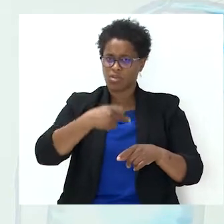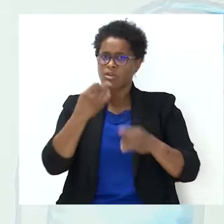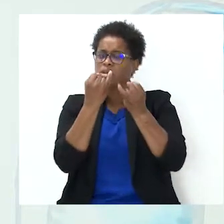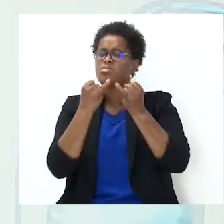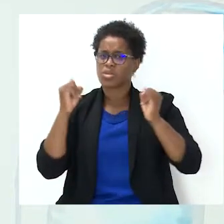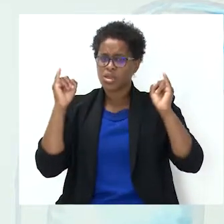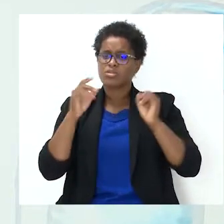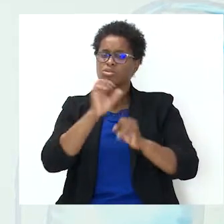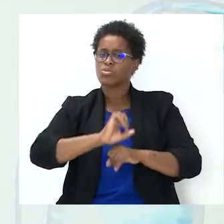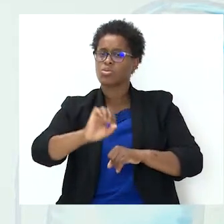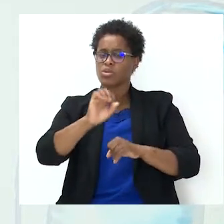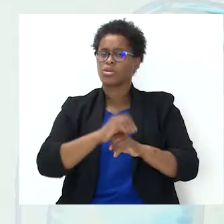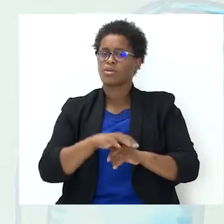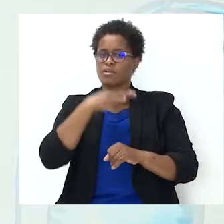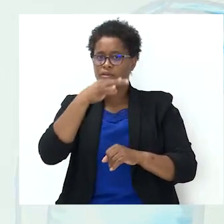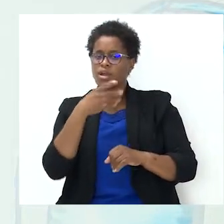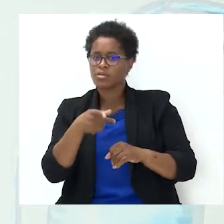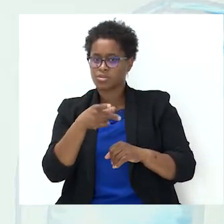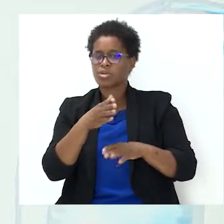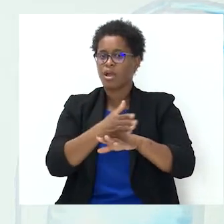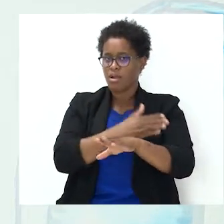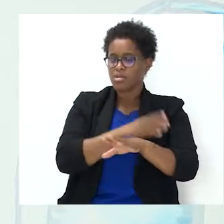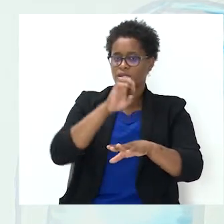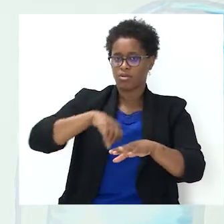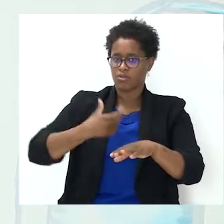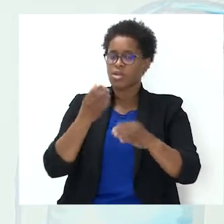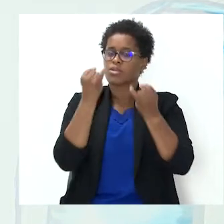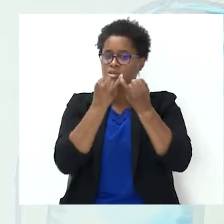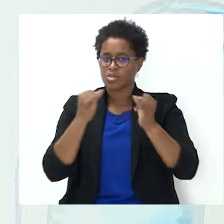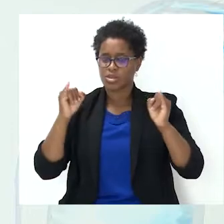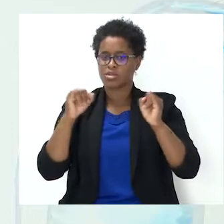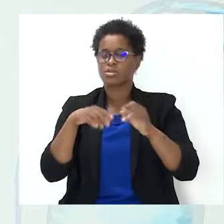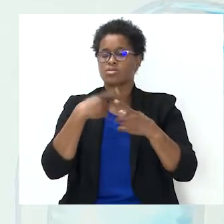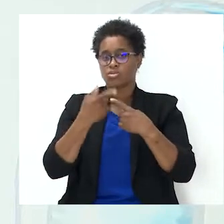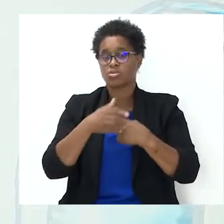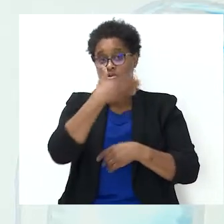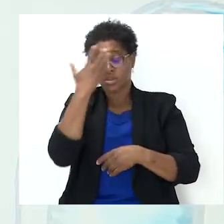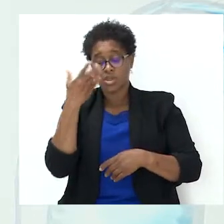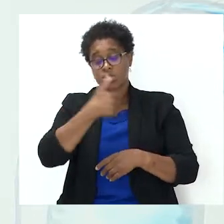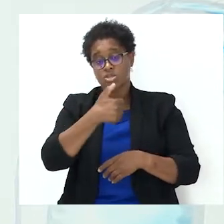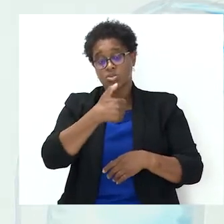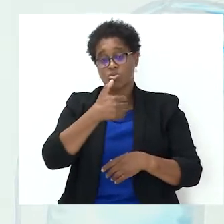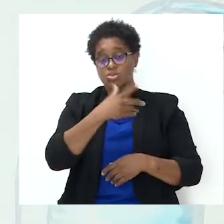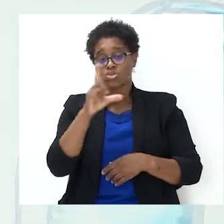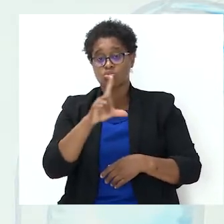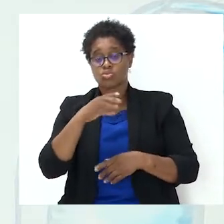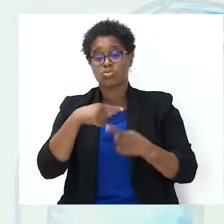independência. Já falamos disso aqui há bocado, que Cabo Verde tomou a independência no dia 5 de julho